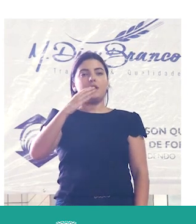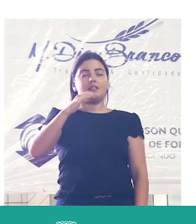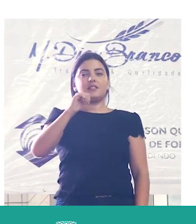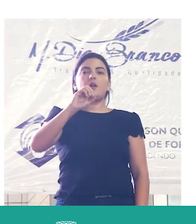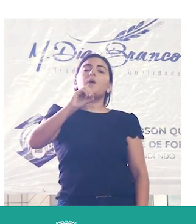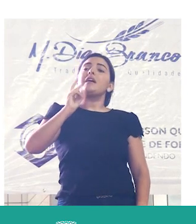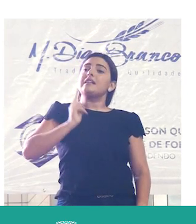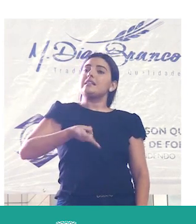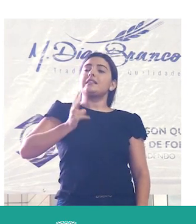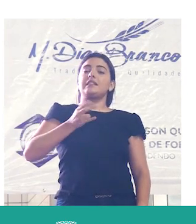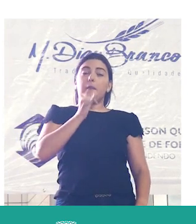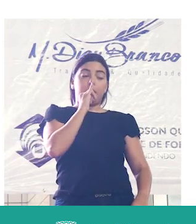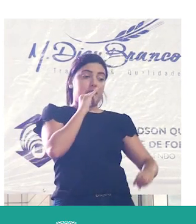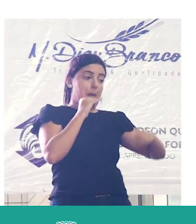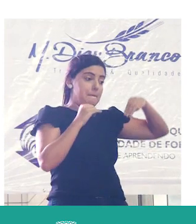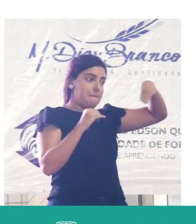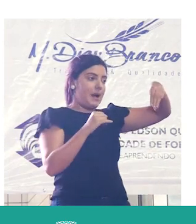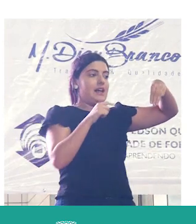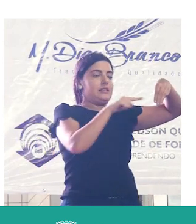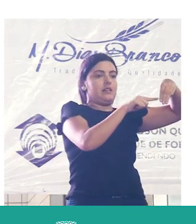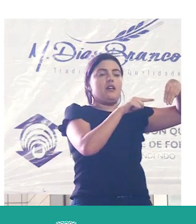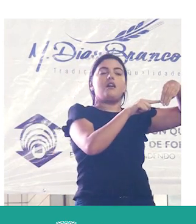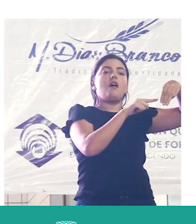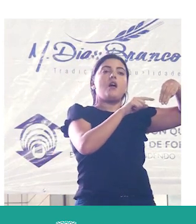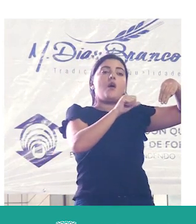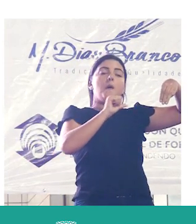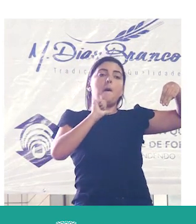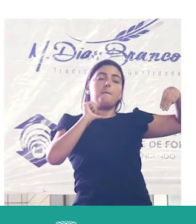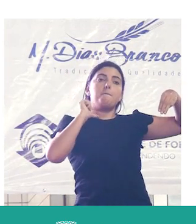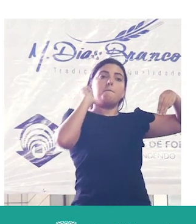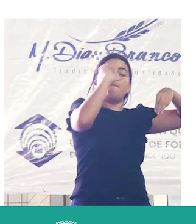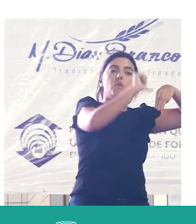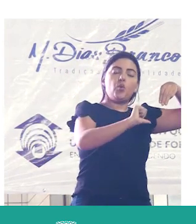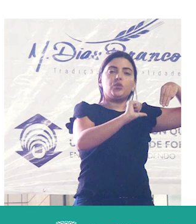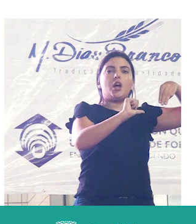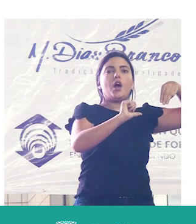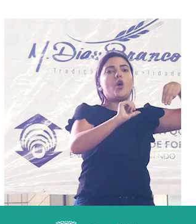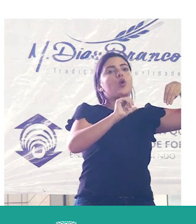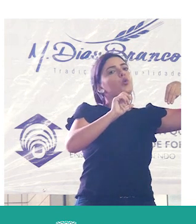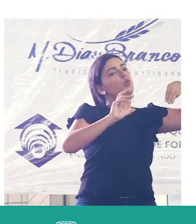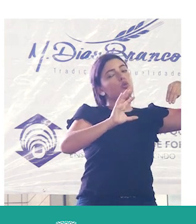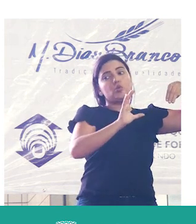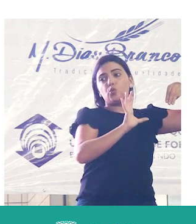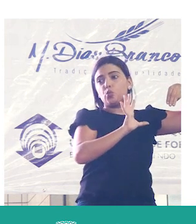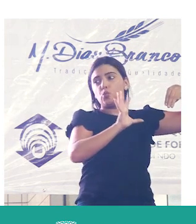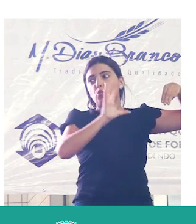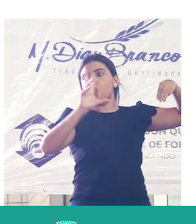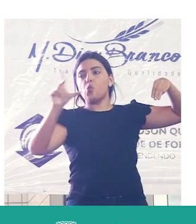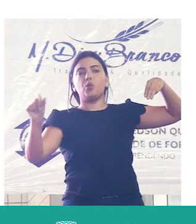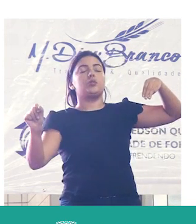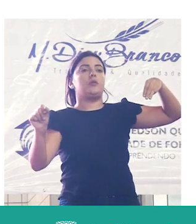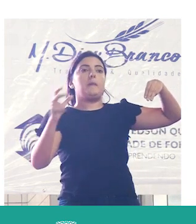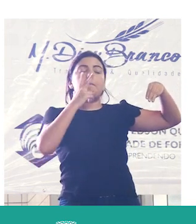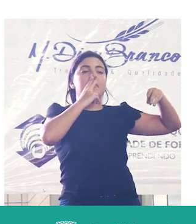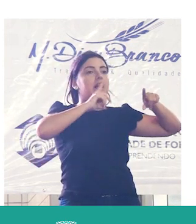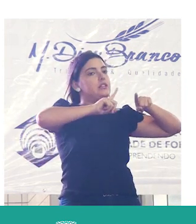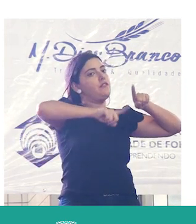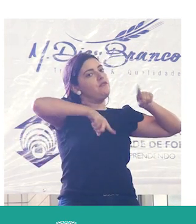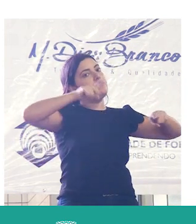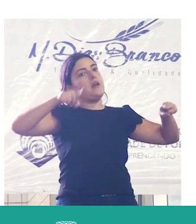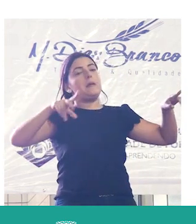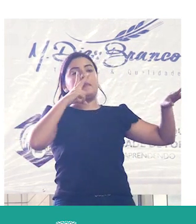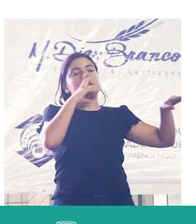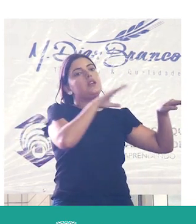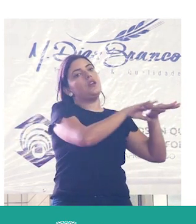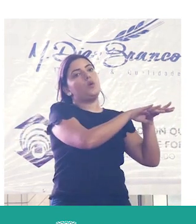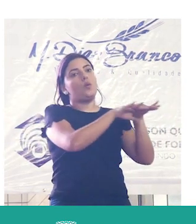você altera a massa de um participante da reação, todas as outras massas deverão variar na mesma